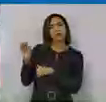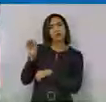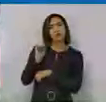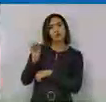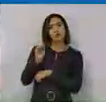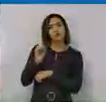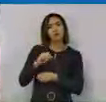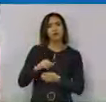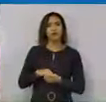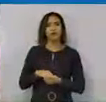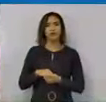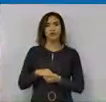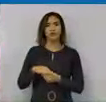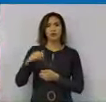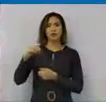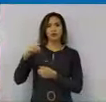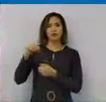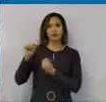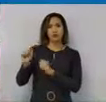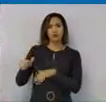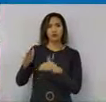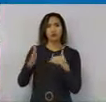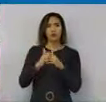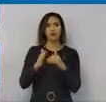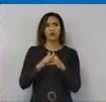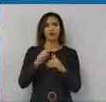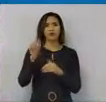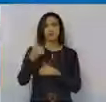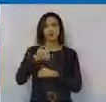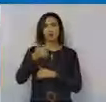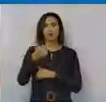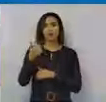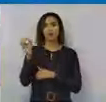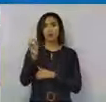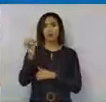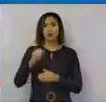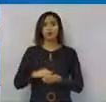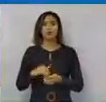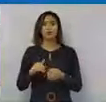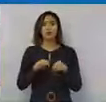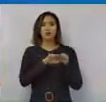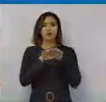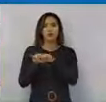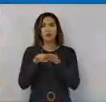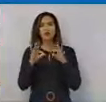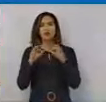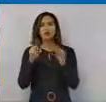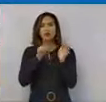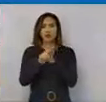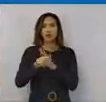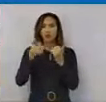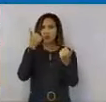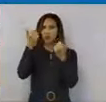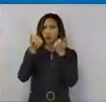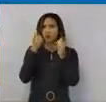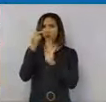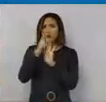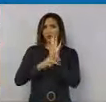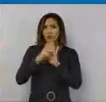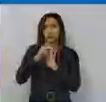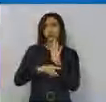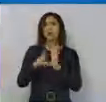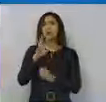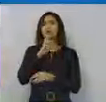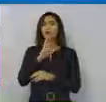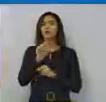dia 1º de outubro. Tá? Então nós vamos compilar todas as perguntas para poder analisar, incorporar o projeto e responder as